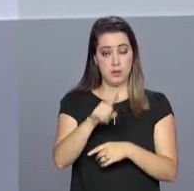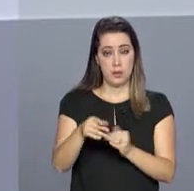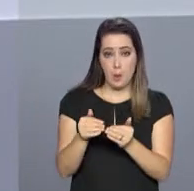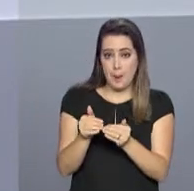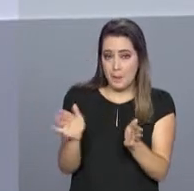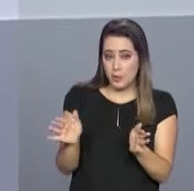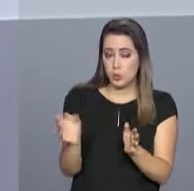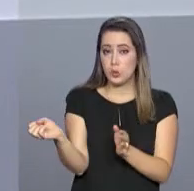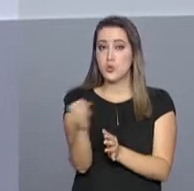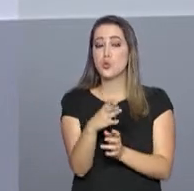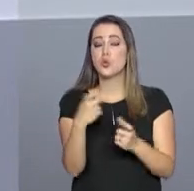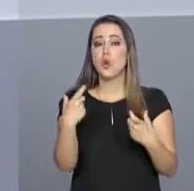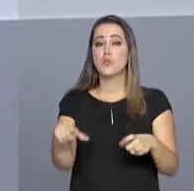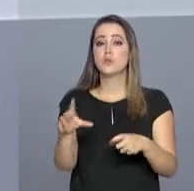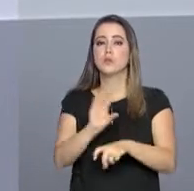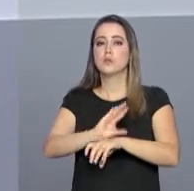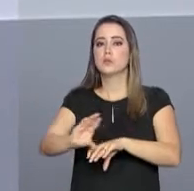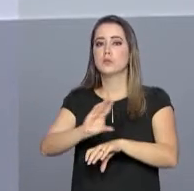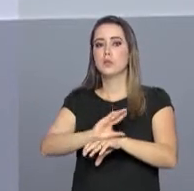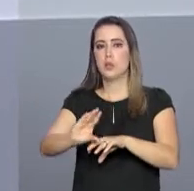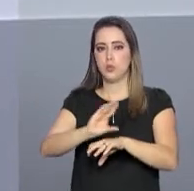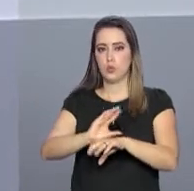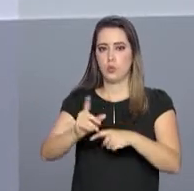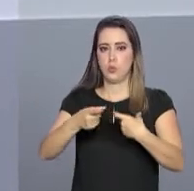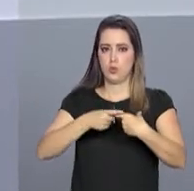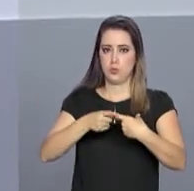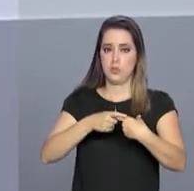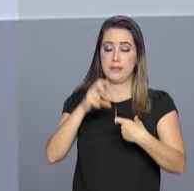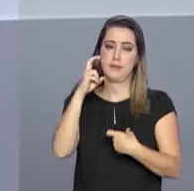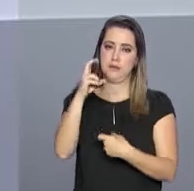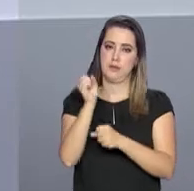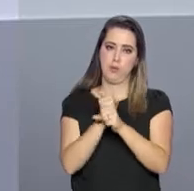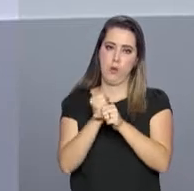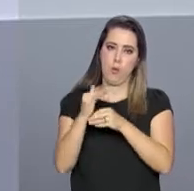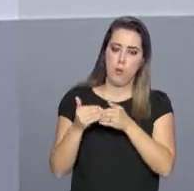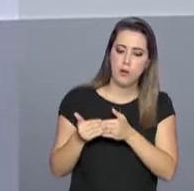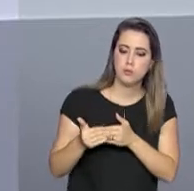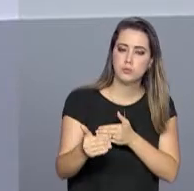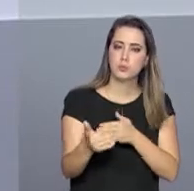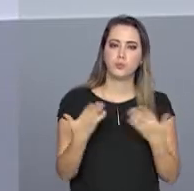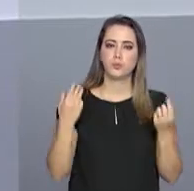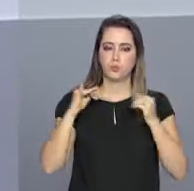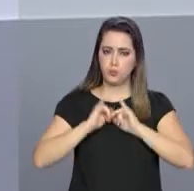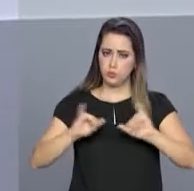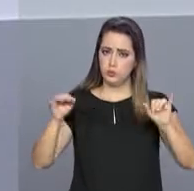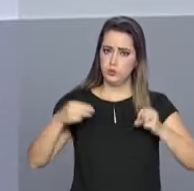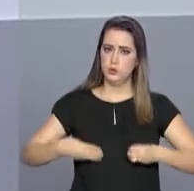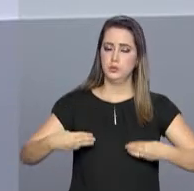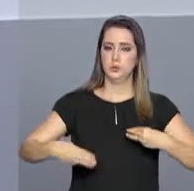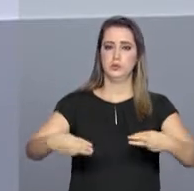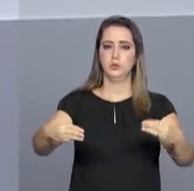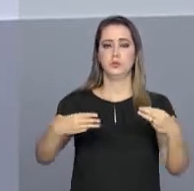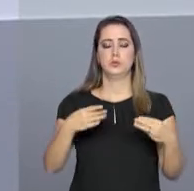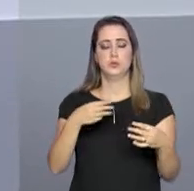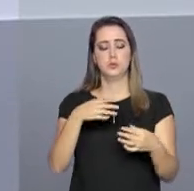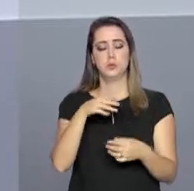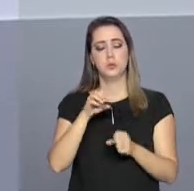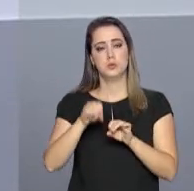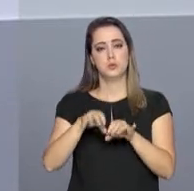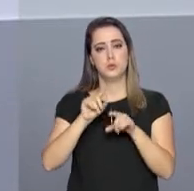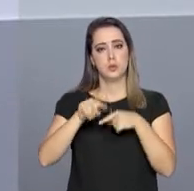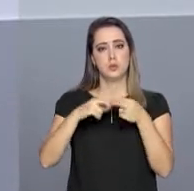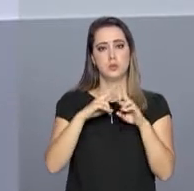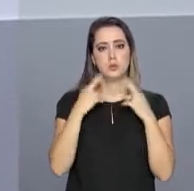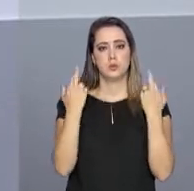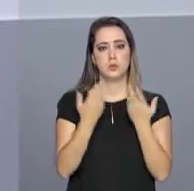no brasil pelos próximos cinco anos o anúncio foi feito pelo ministro da educação mendonça filho depois de se reunir com o presidente michel